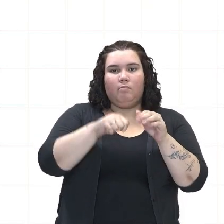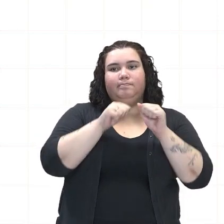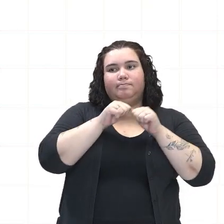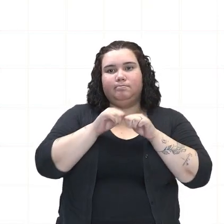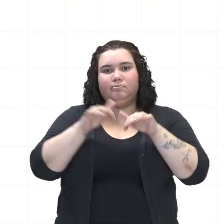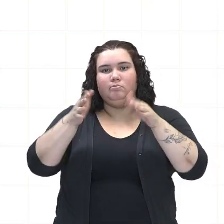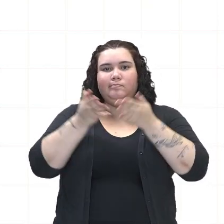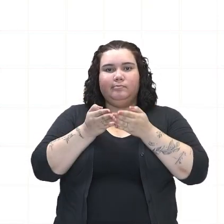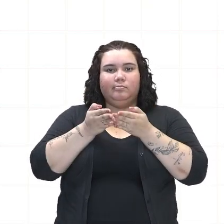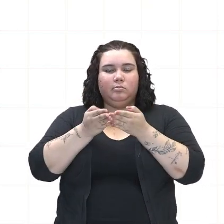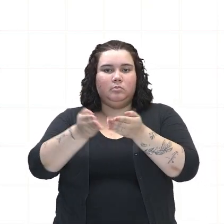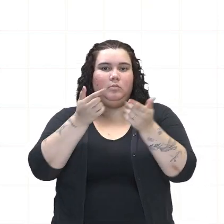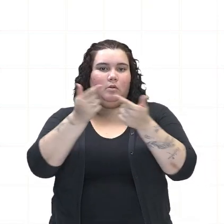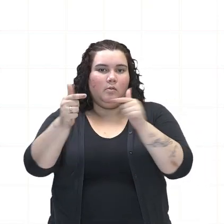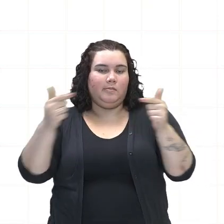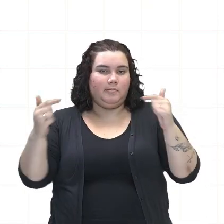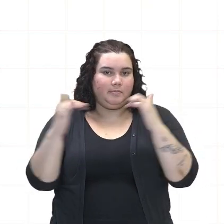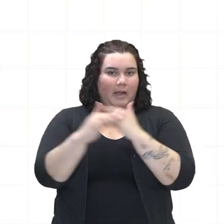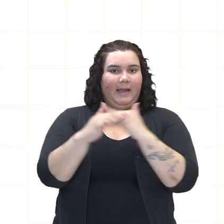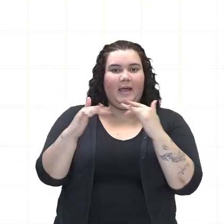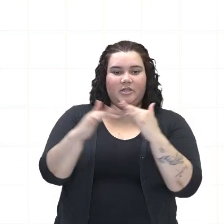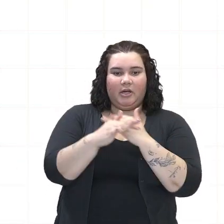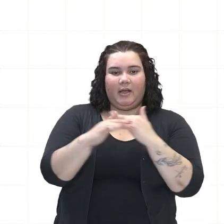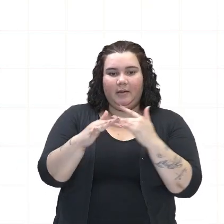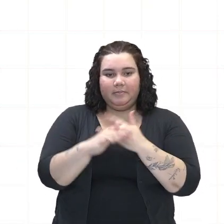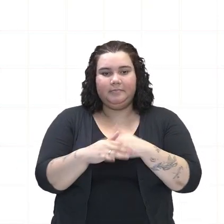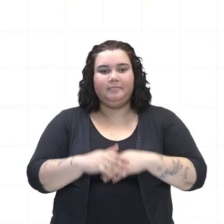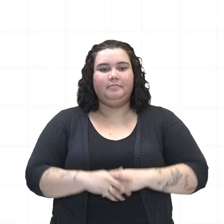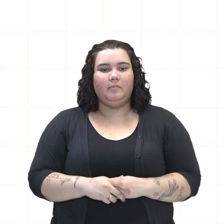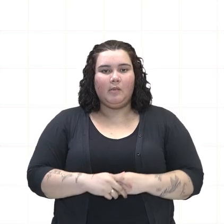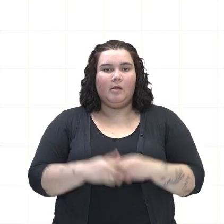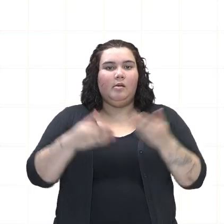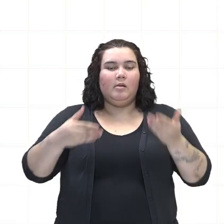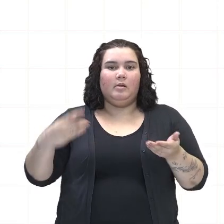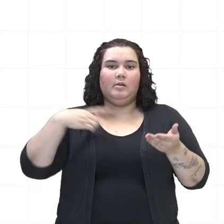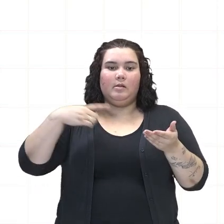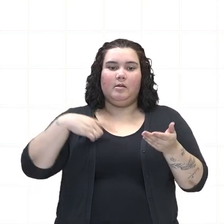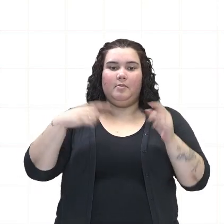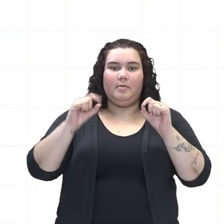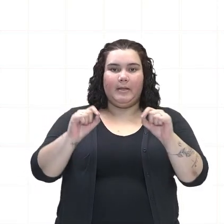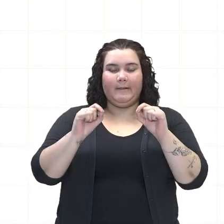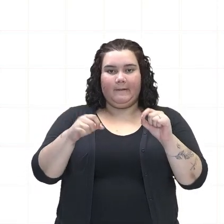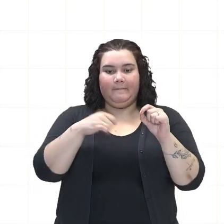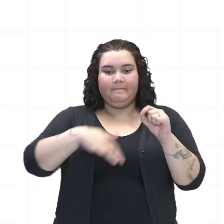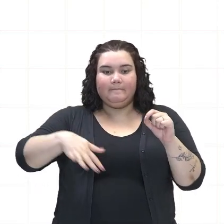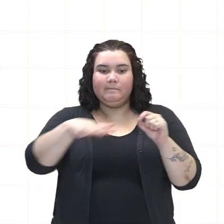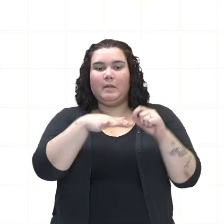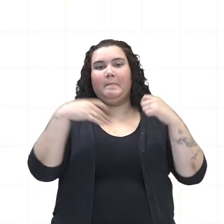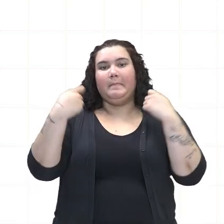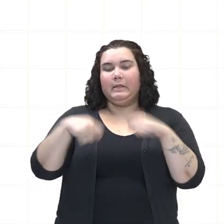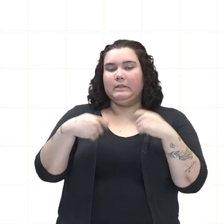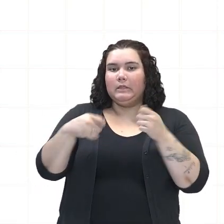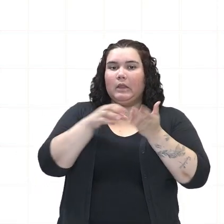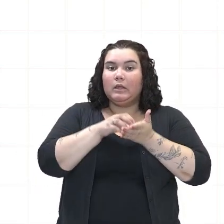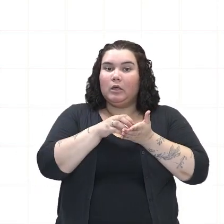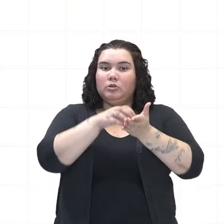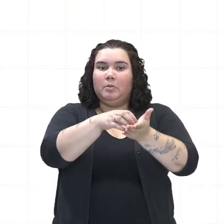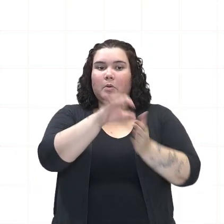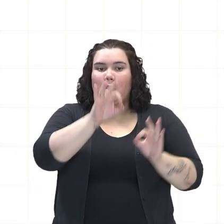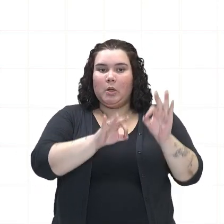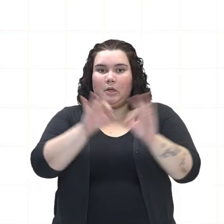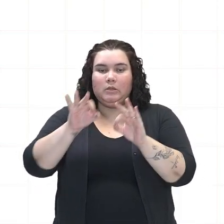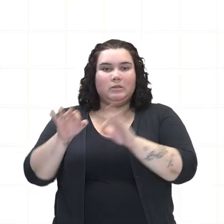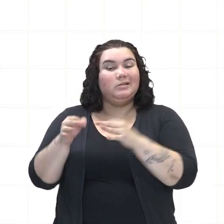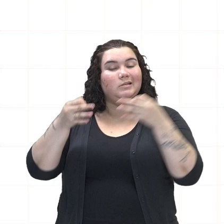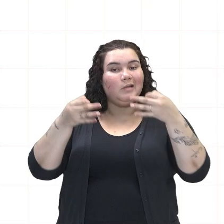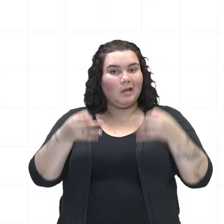para as outras cidades. Então, para isso, tem que ter uma rede, né, de transporte bem organizada.